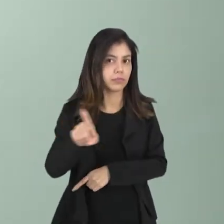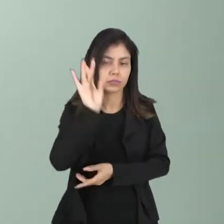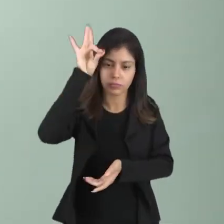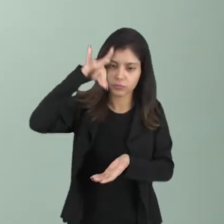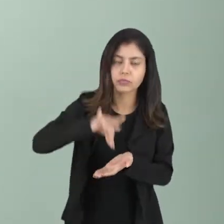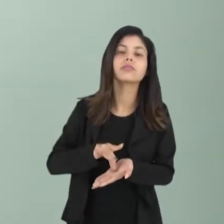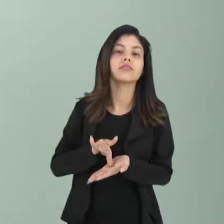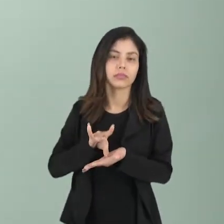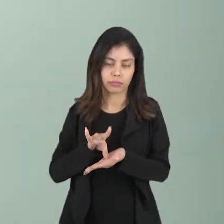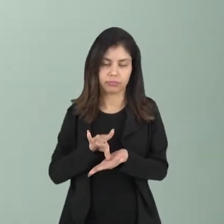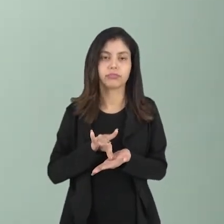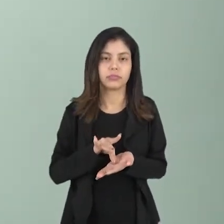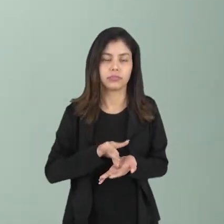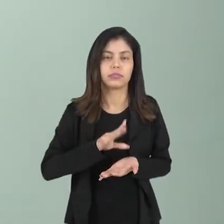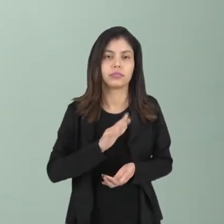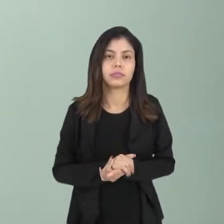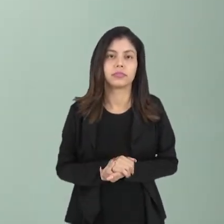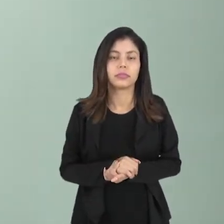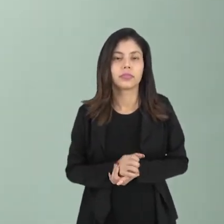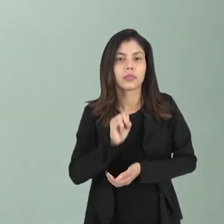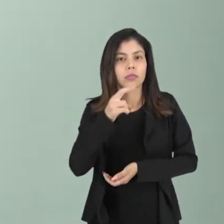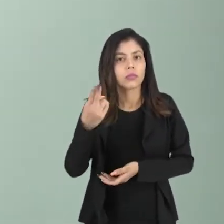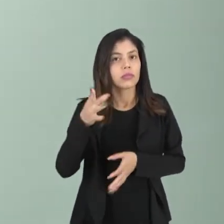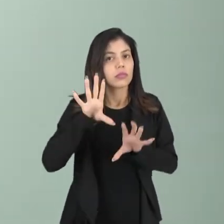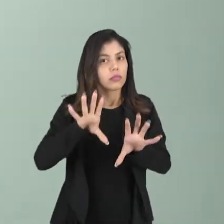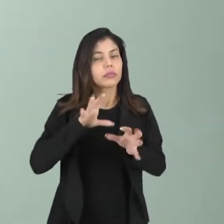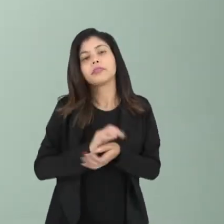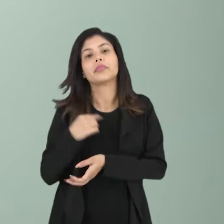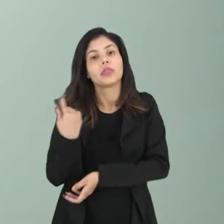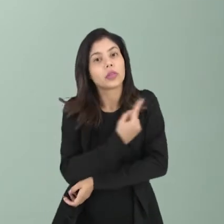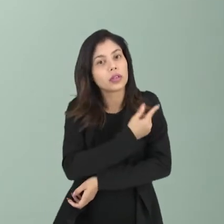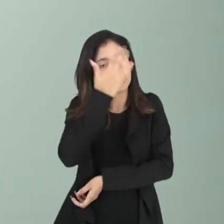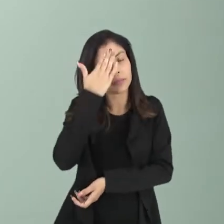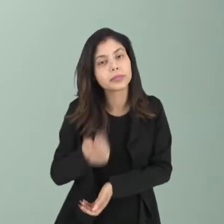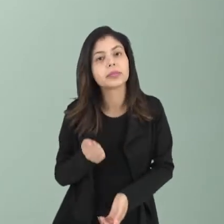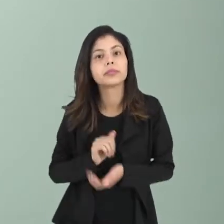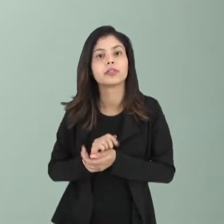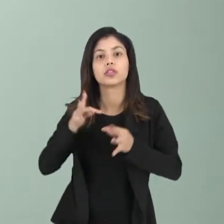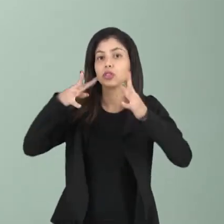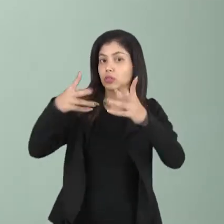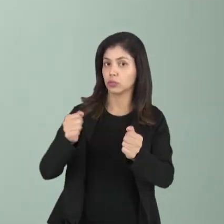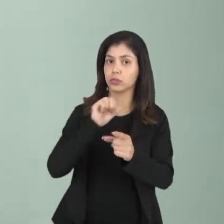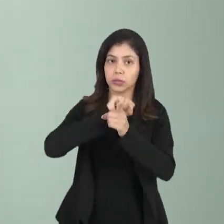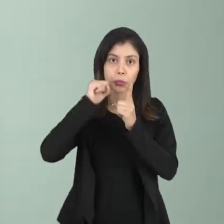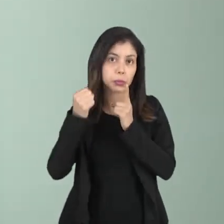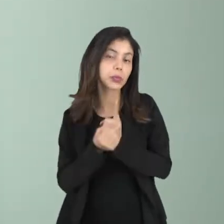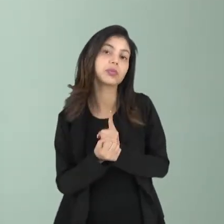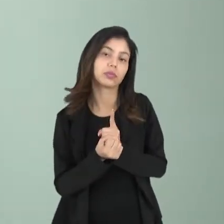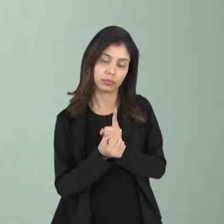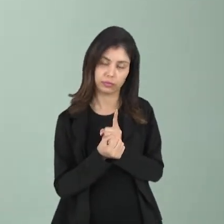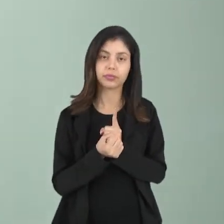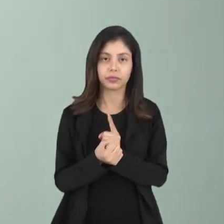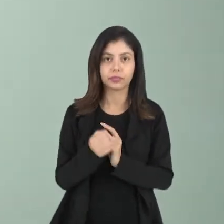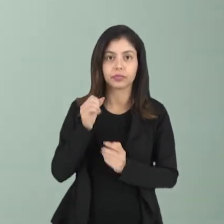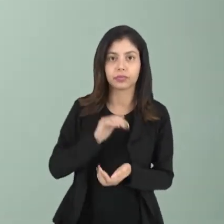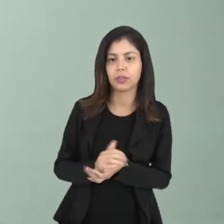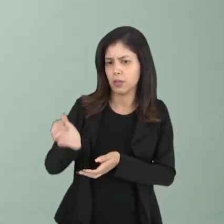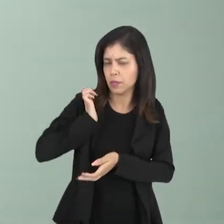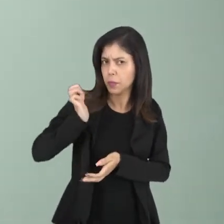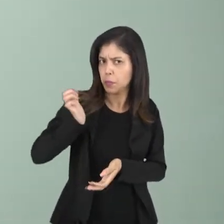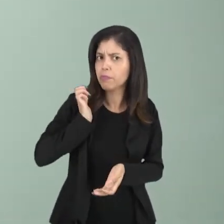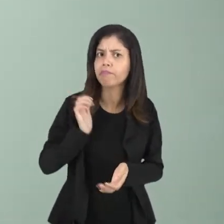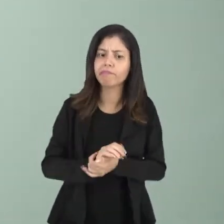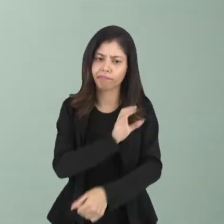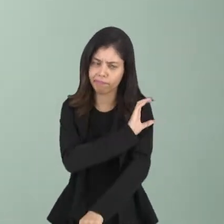mas não existe concretamente. Ou seja, nós sabemos que todas as sociedades, elas são